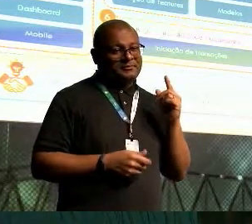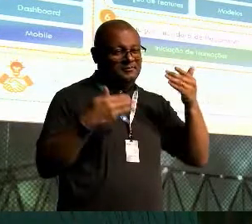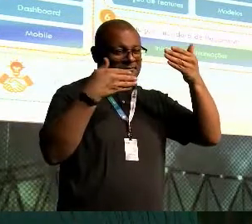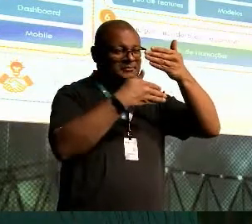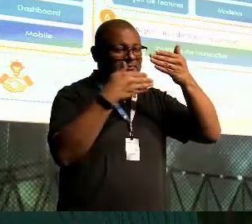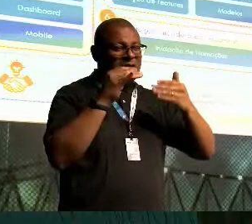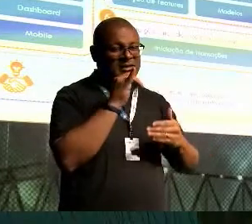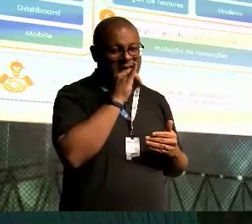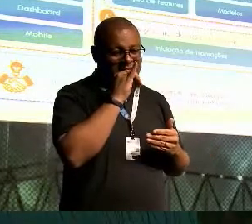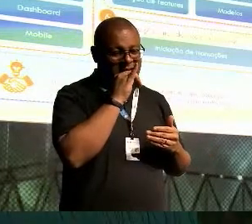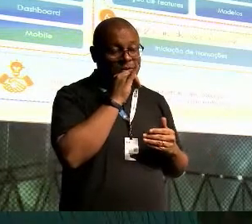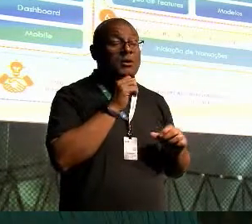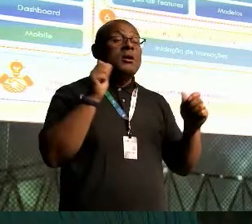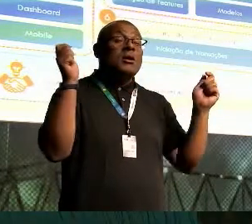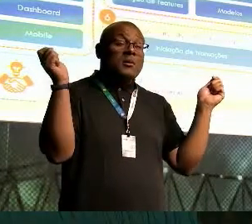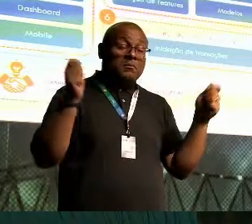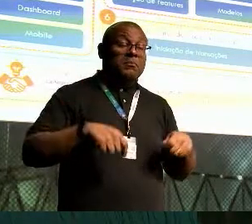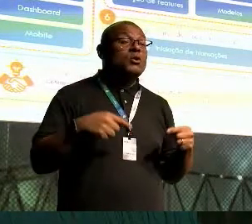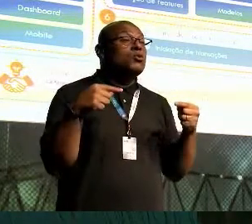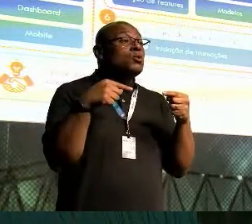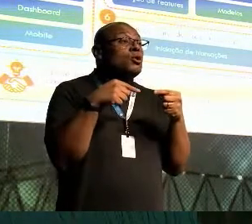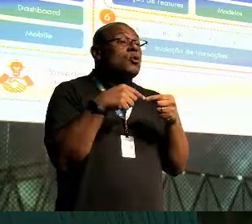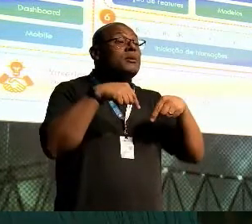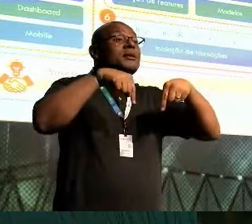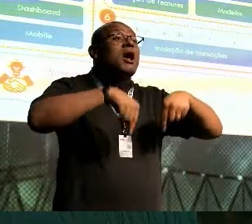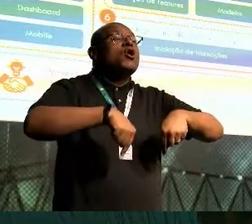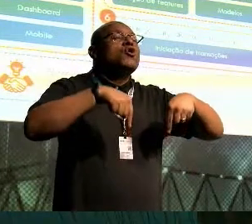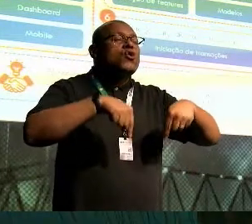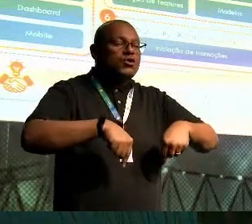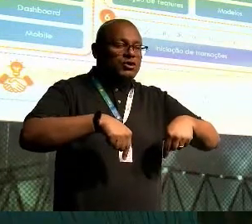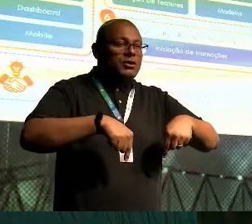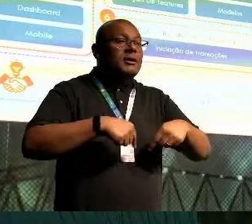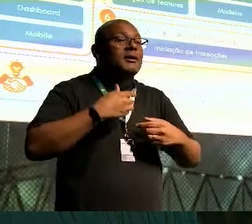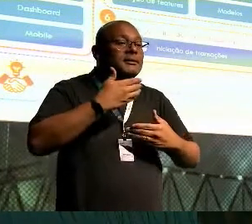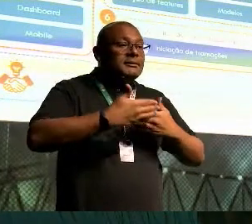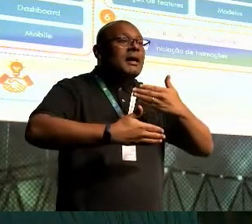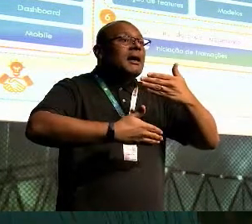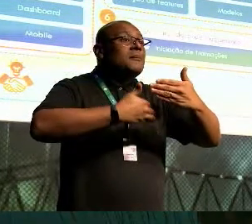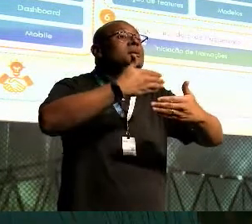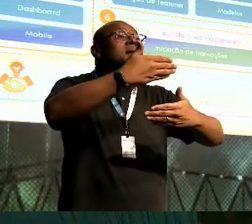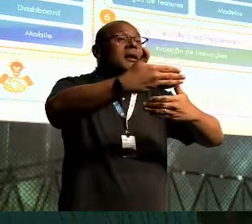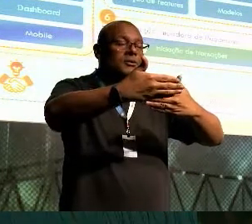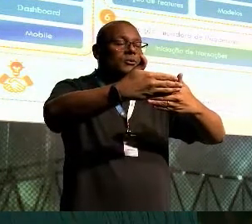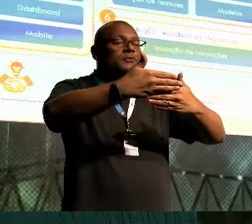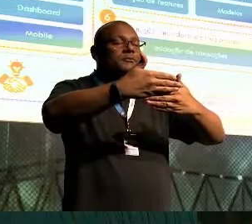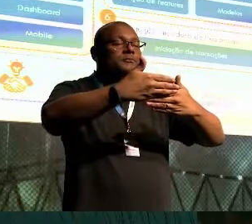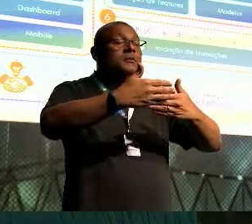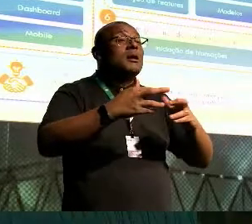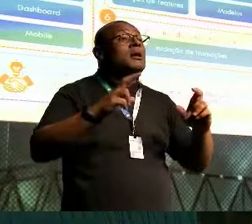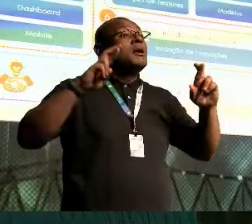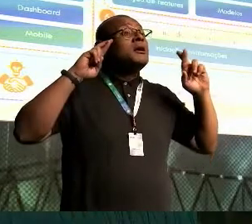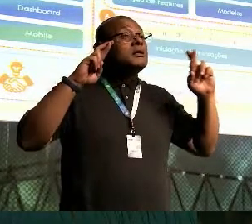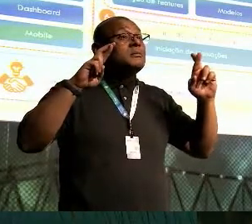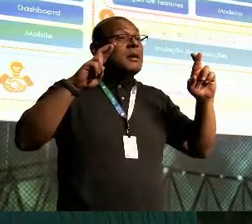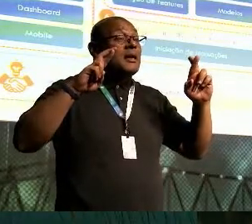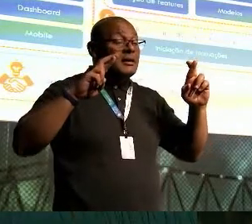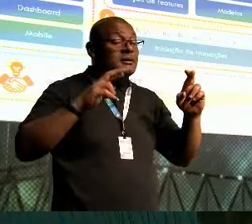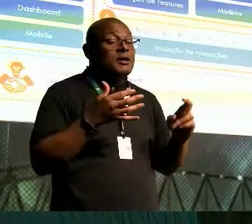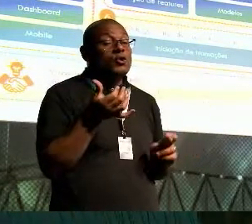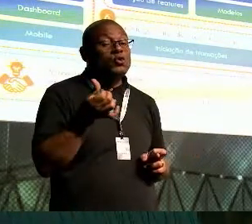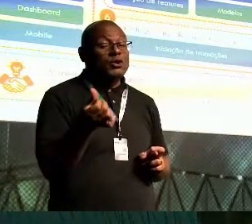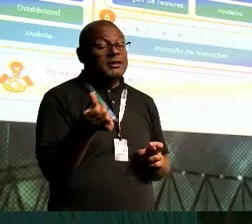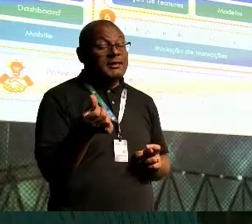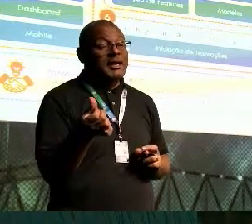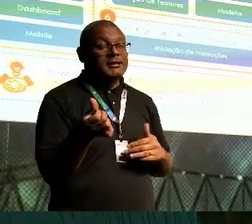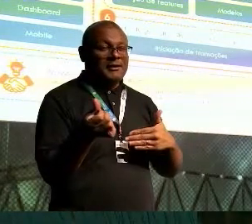esses casos, né? Mas vocês podem ver que é exatamente o que está acontecendo. Então, a gente está caminhando nesse sentido, tá? Isso dá esperança que a gente vai chegar lá no 6.